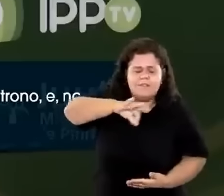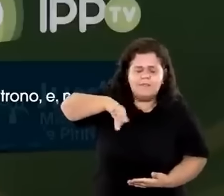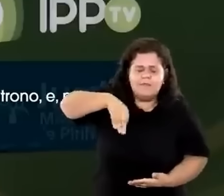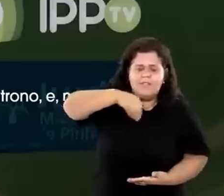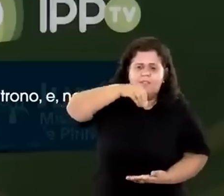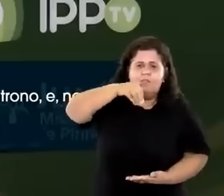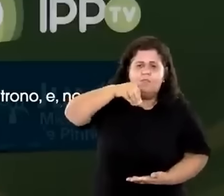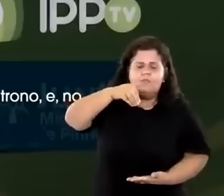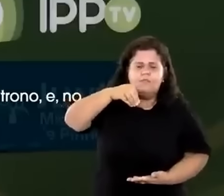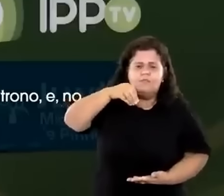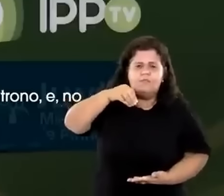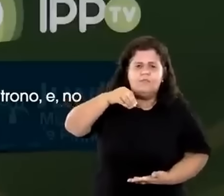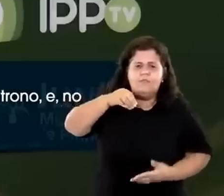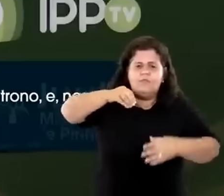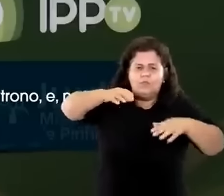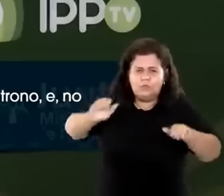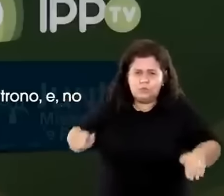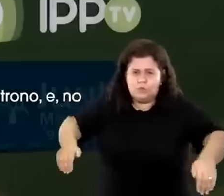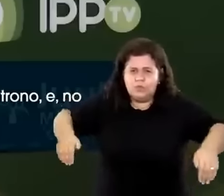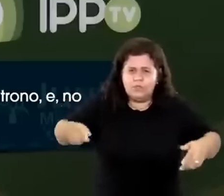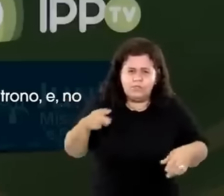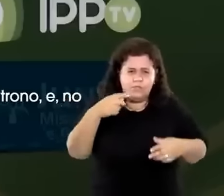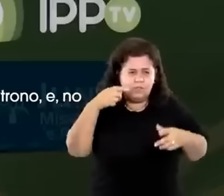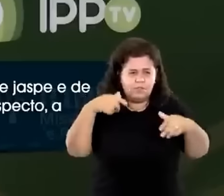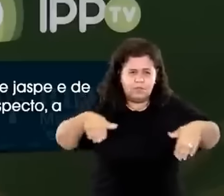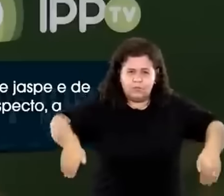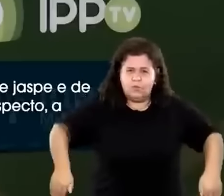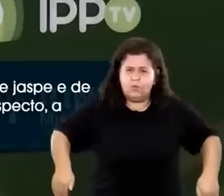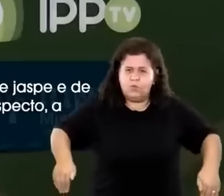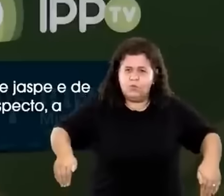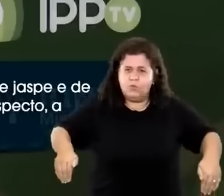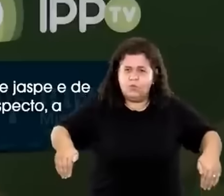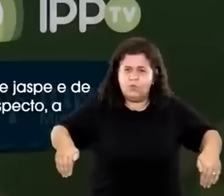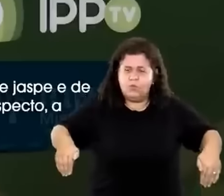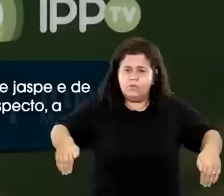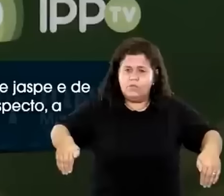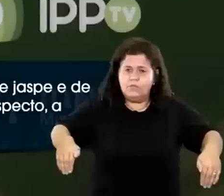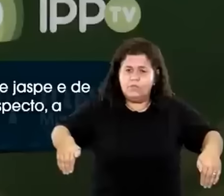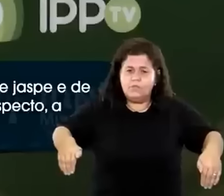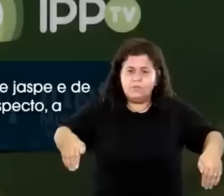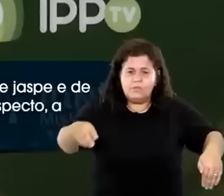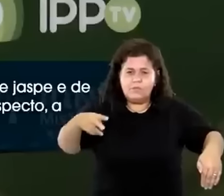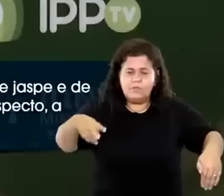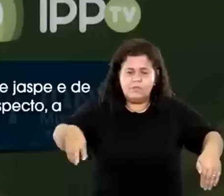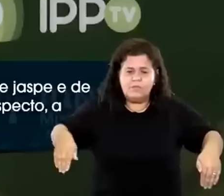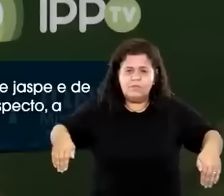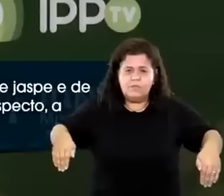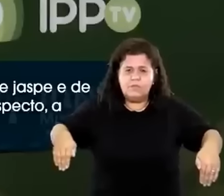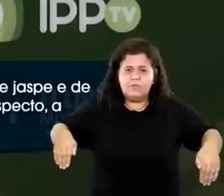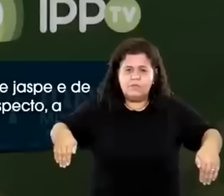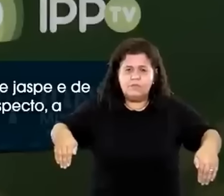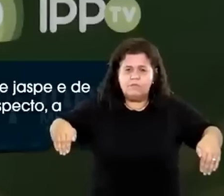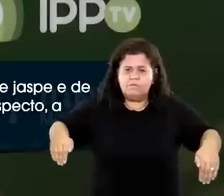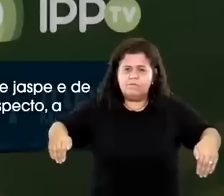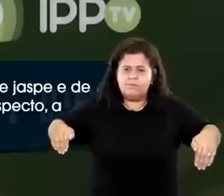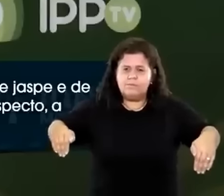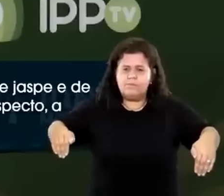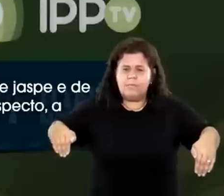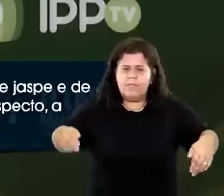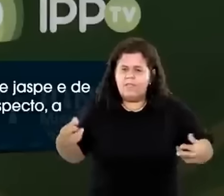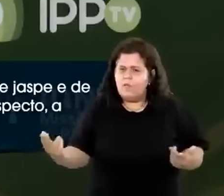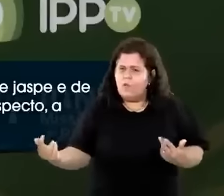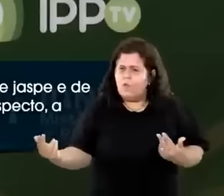e eis armado no céu um Trono e no trono alguém sentado e Eis que se acha assentado é